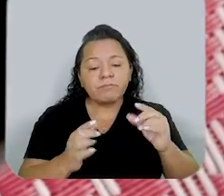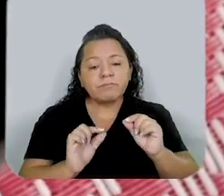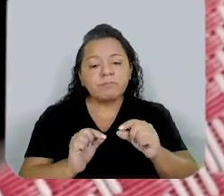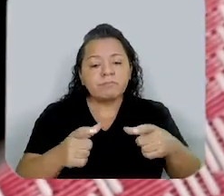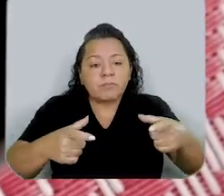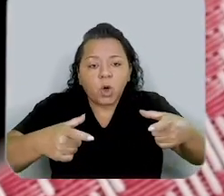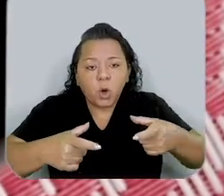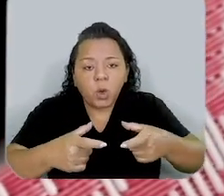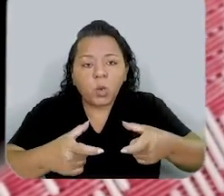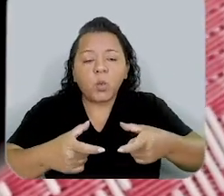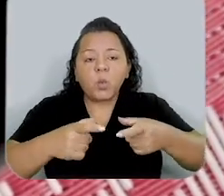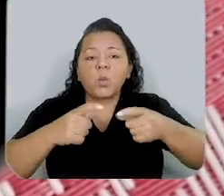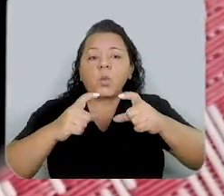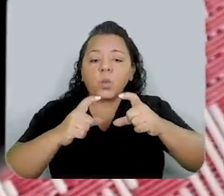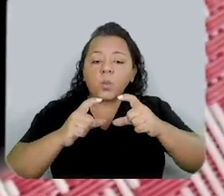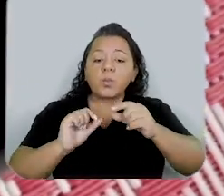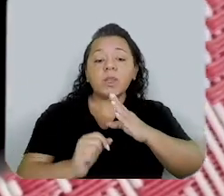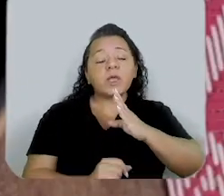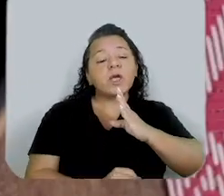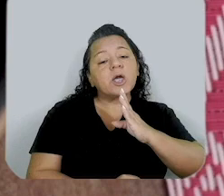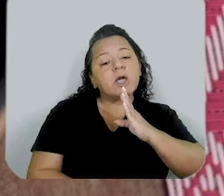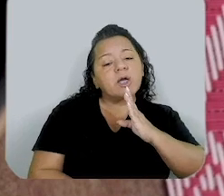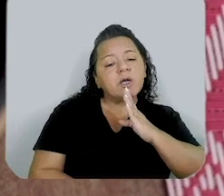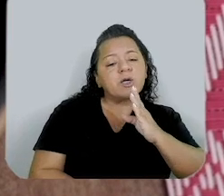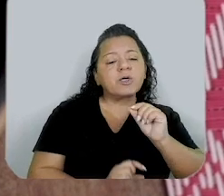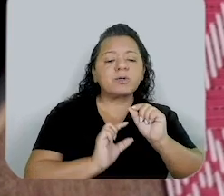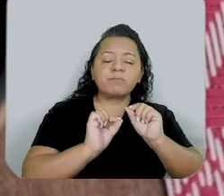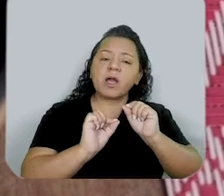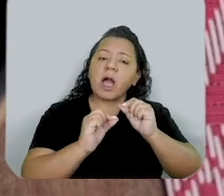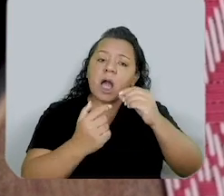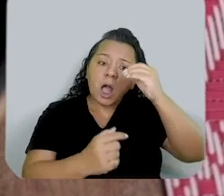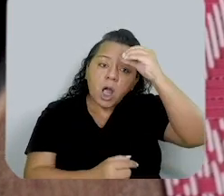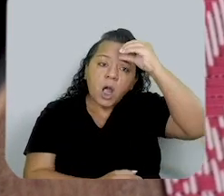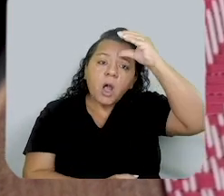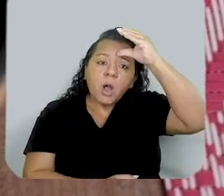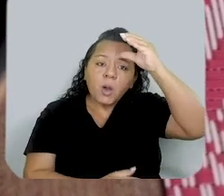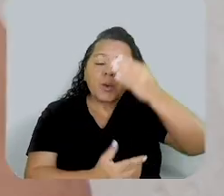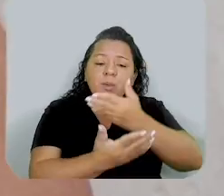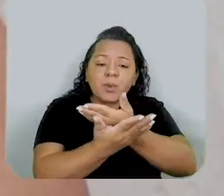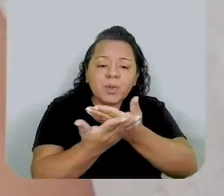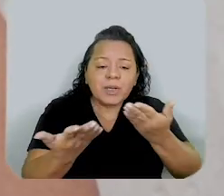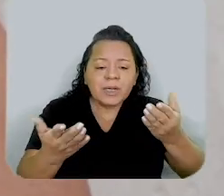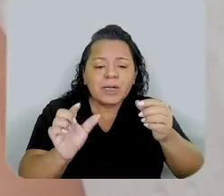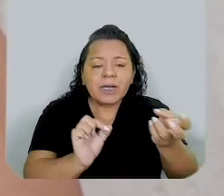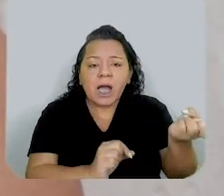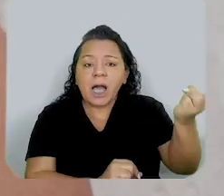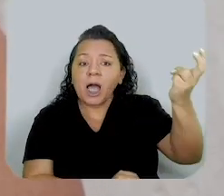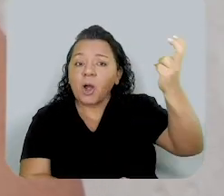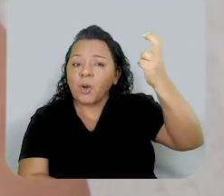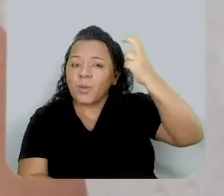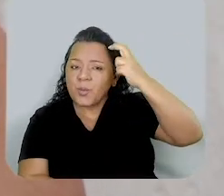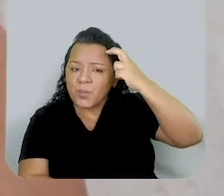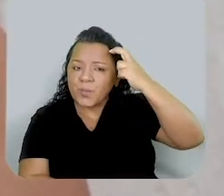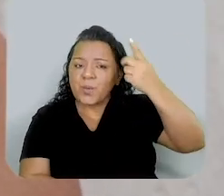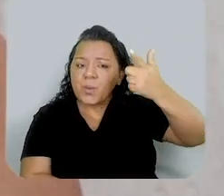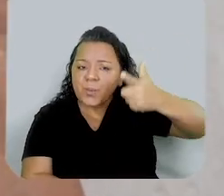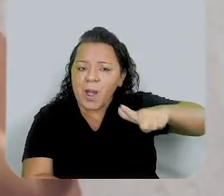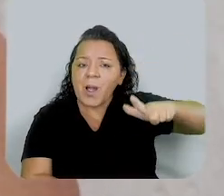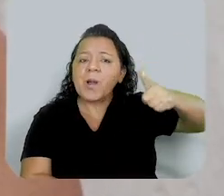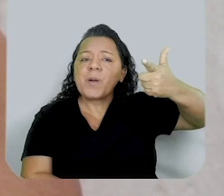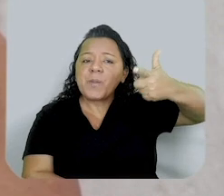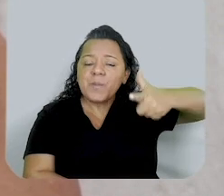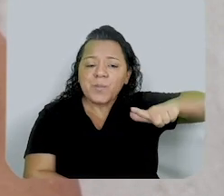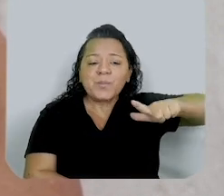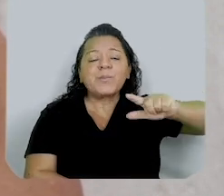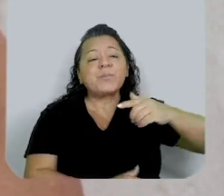conhecendo um pouco da cultura, né? Quanto mais vezes ele virá aqui, mais ele vai tendo